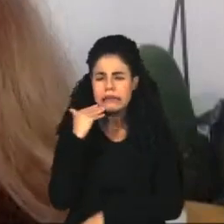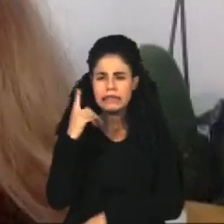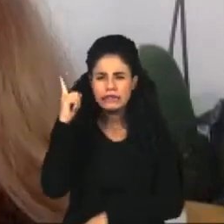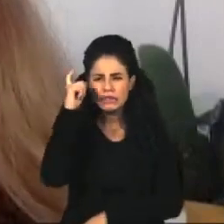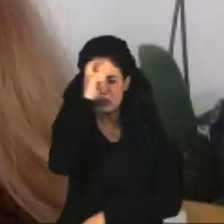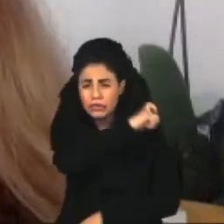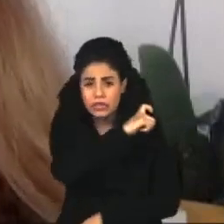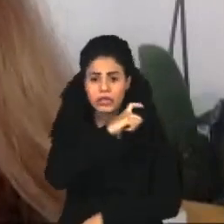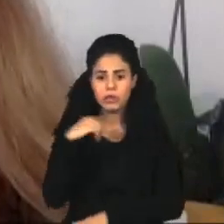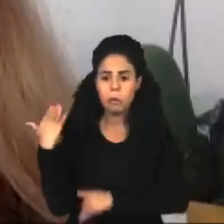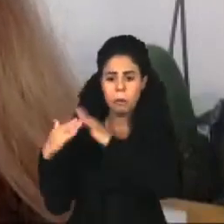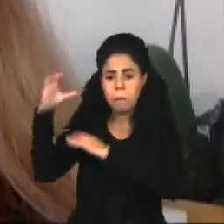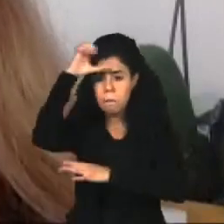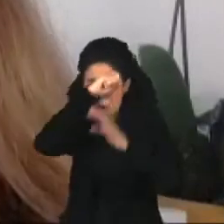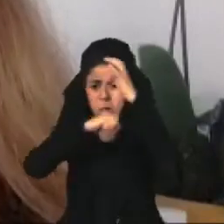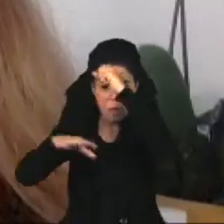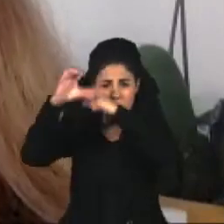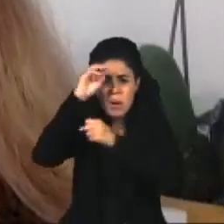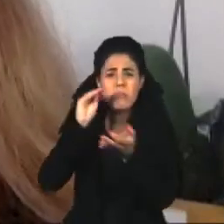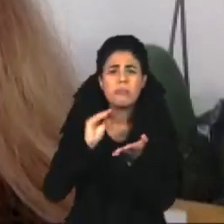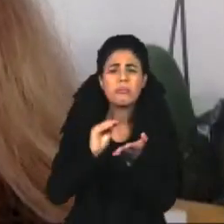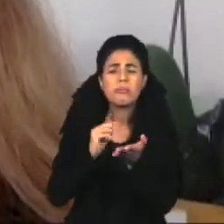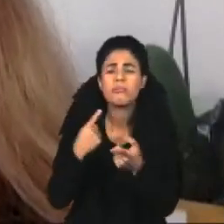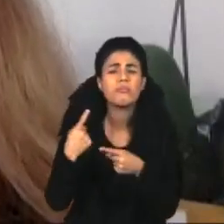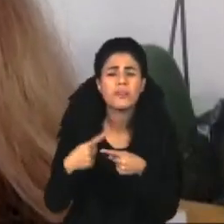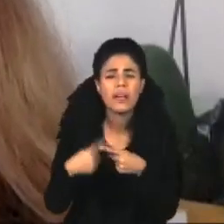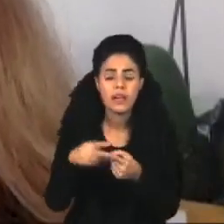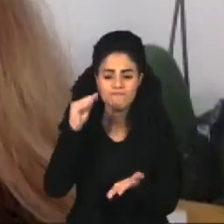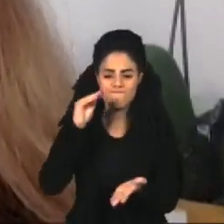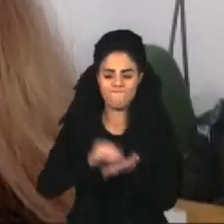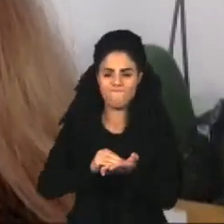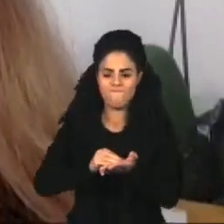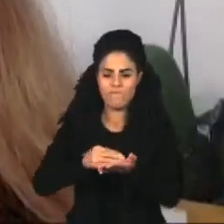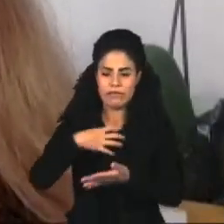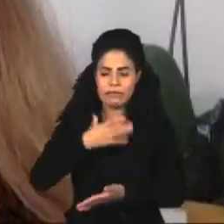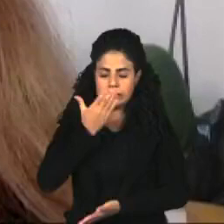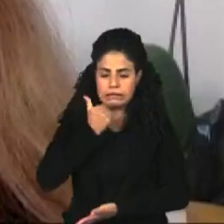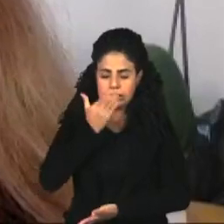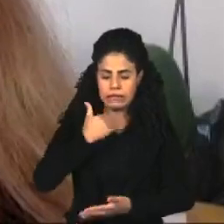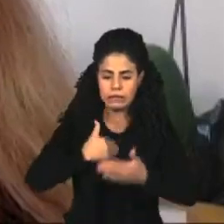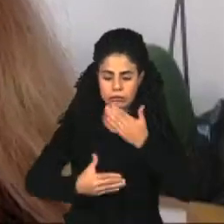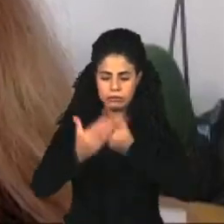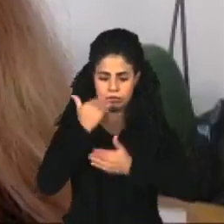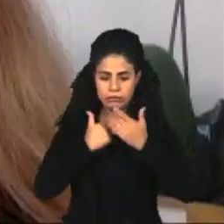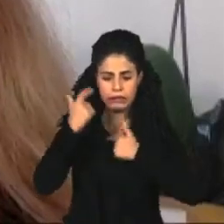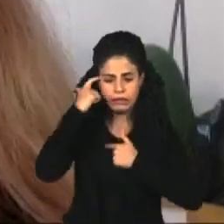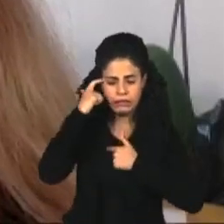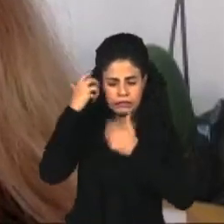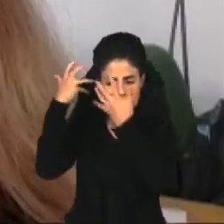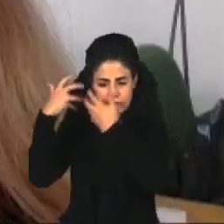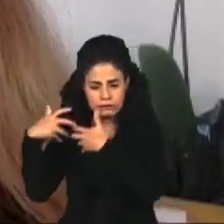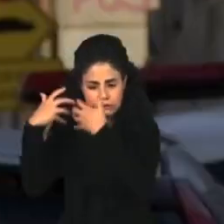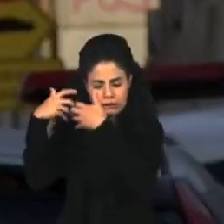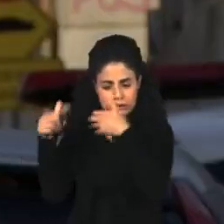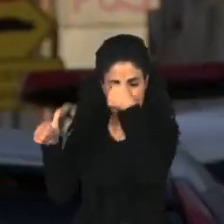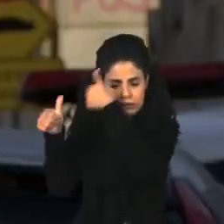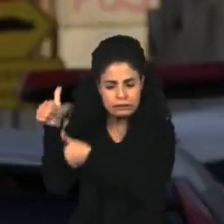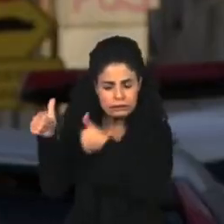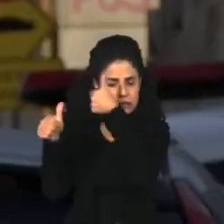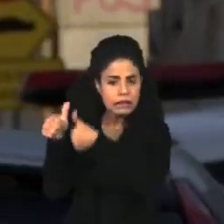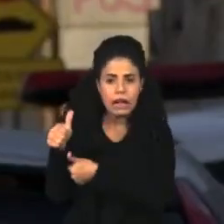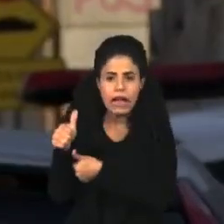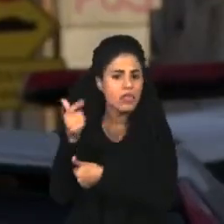em aprendizado, em desenvolvimento mesmo de pensamentos e raciocínio lógico. E